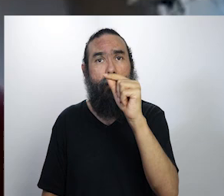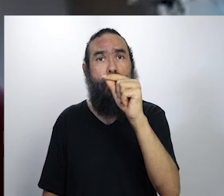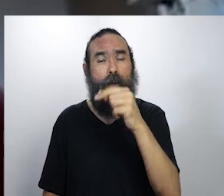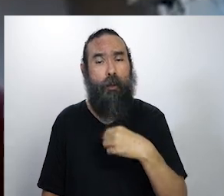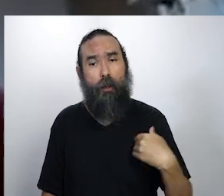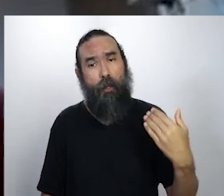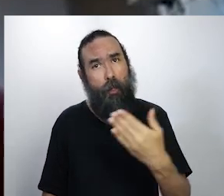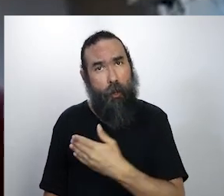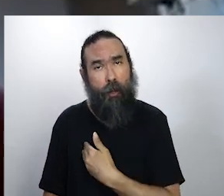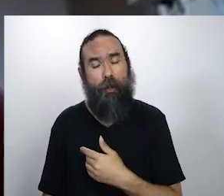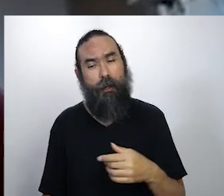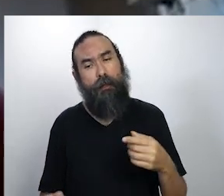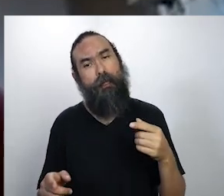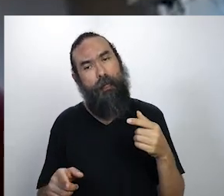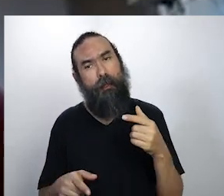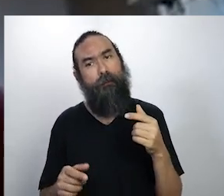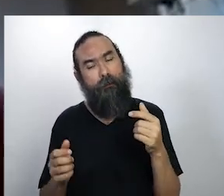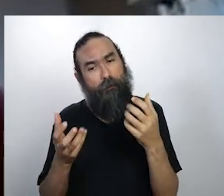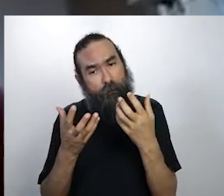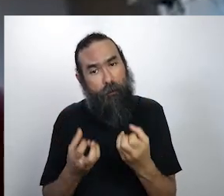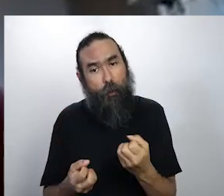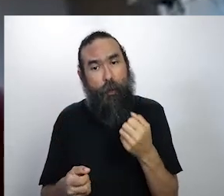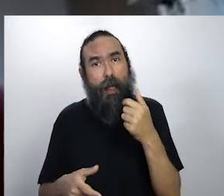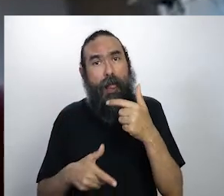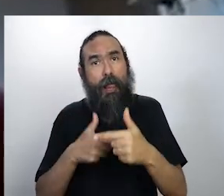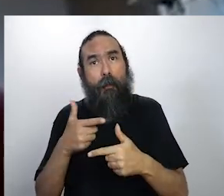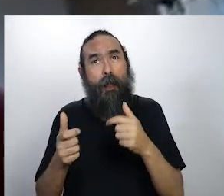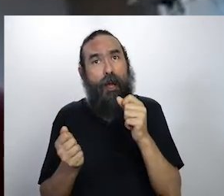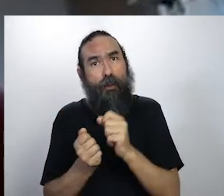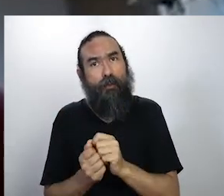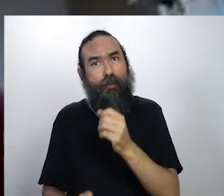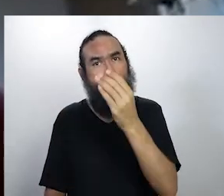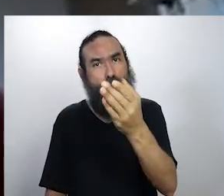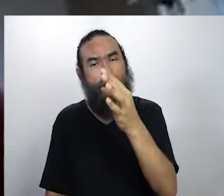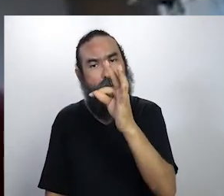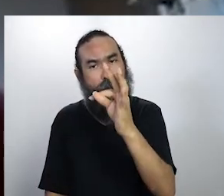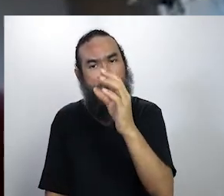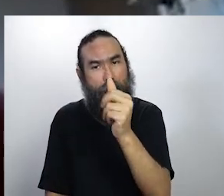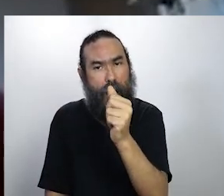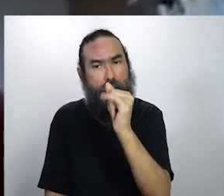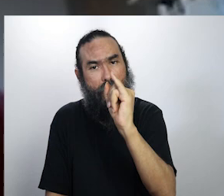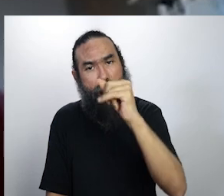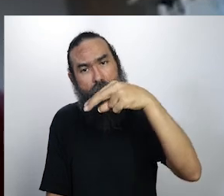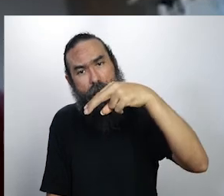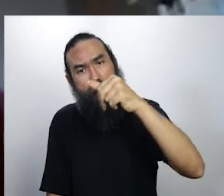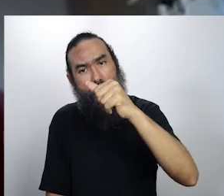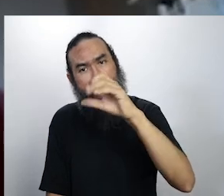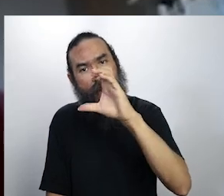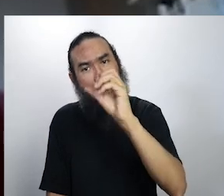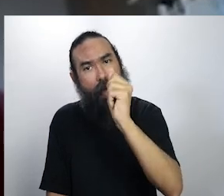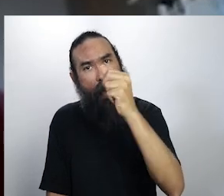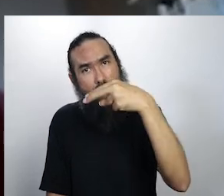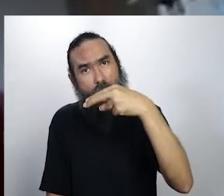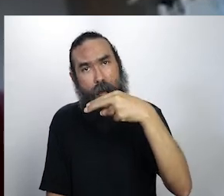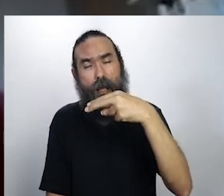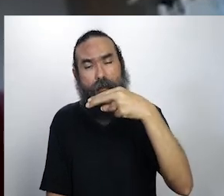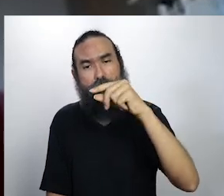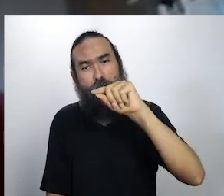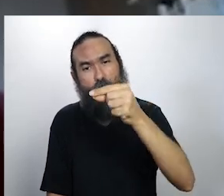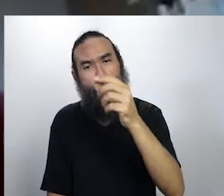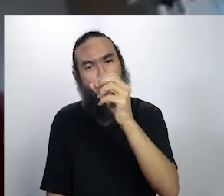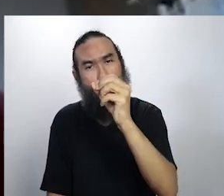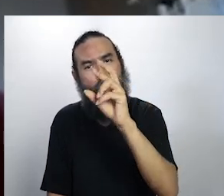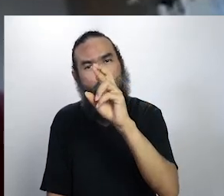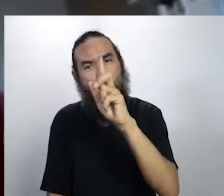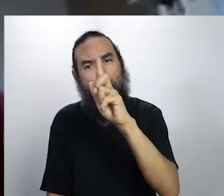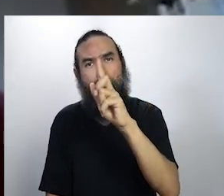programa bárbaro e é um software livre, né? Que eu acho que o IBRAN está adotando, e que abre muitas